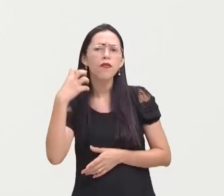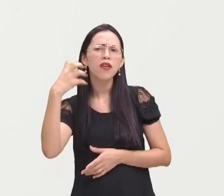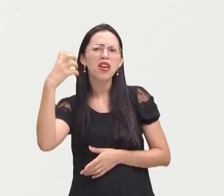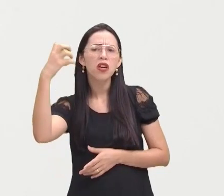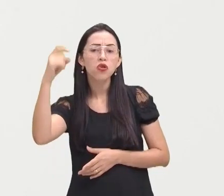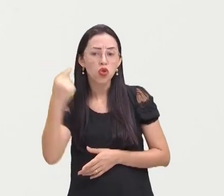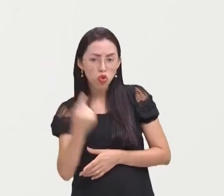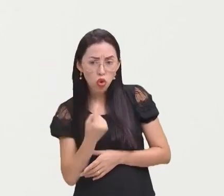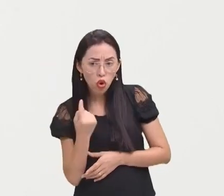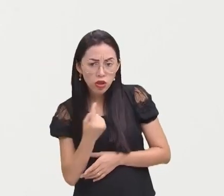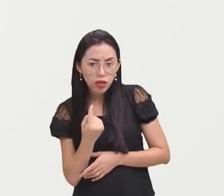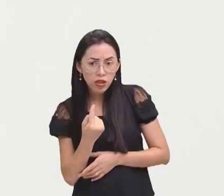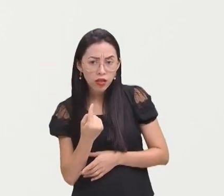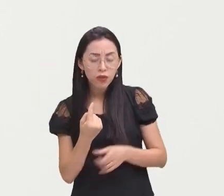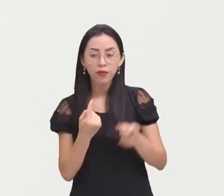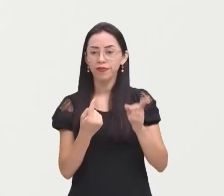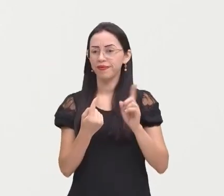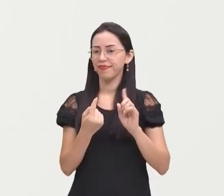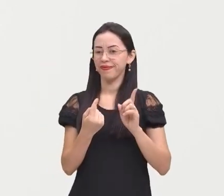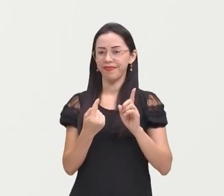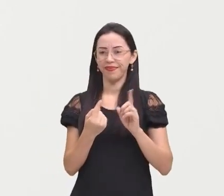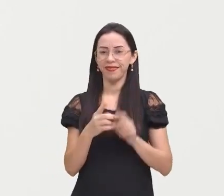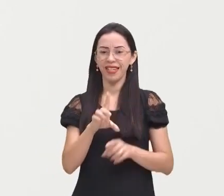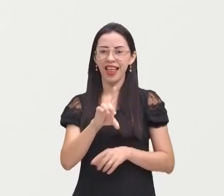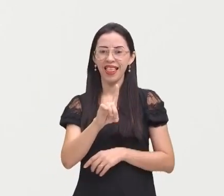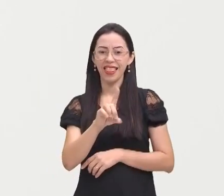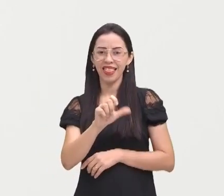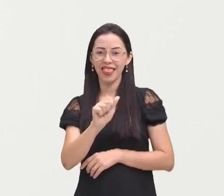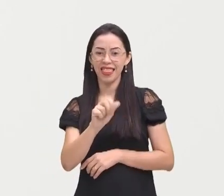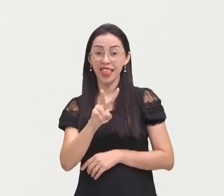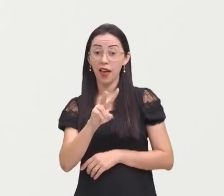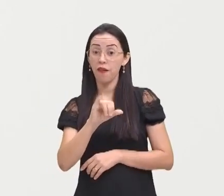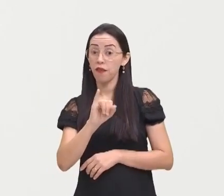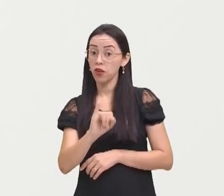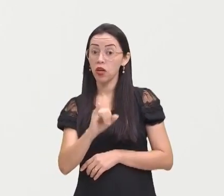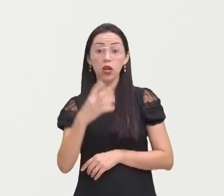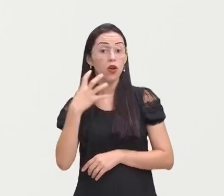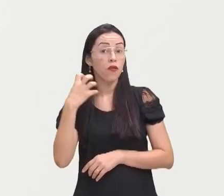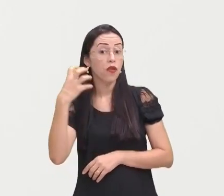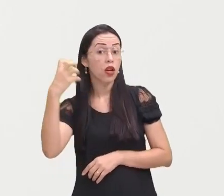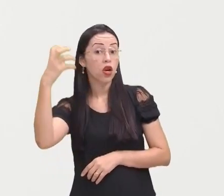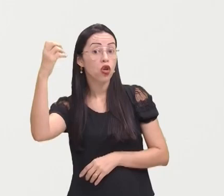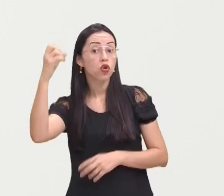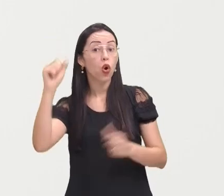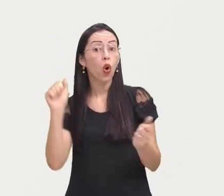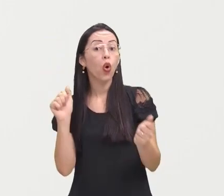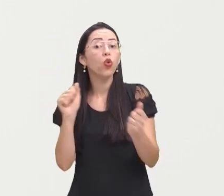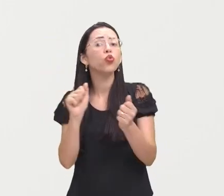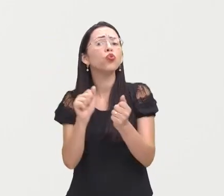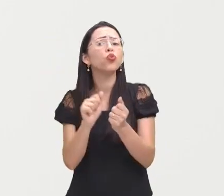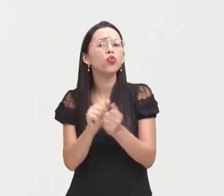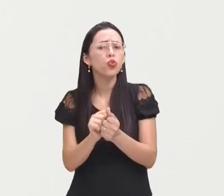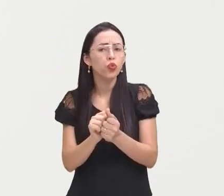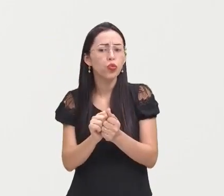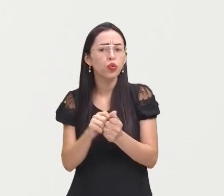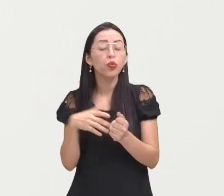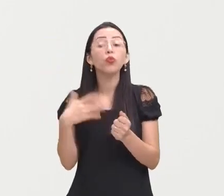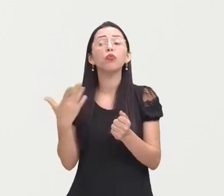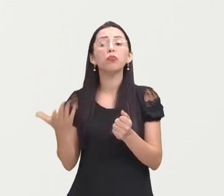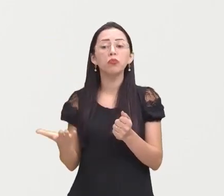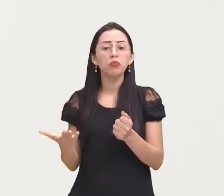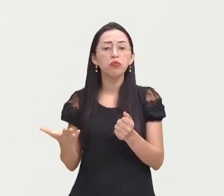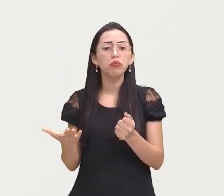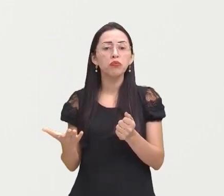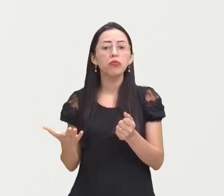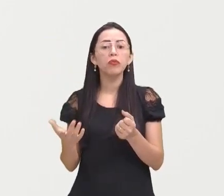dezembro de 2011, fiz minha primeira viagem para a Amazônia. Fui para Alter